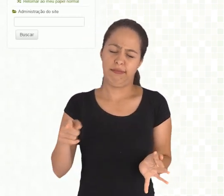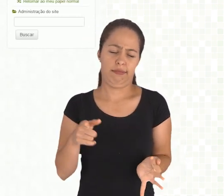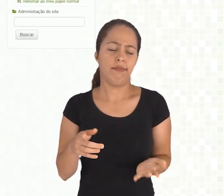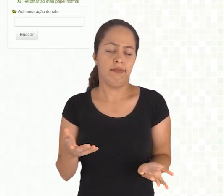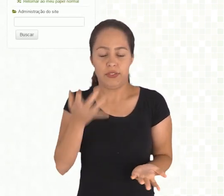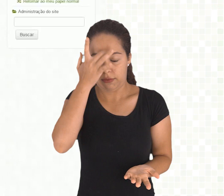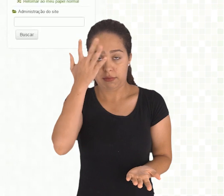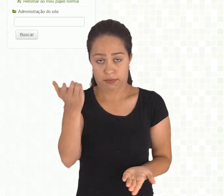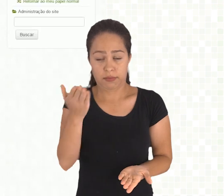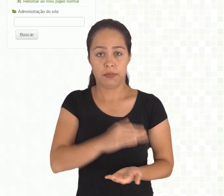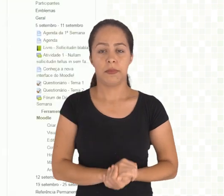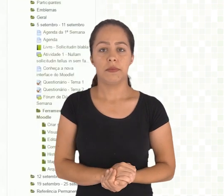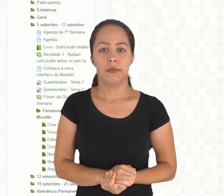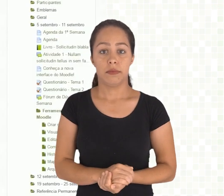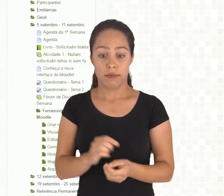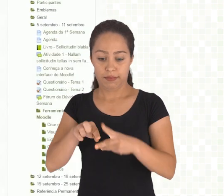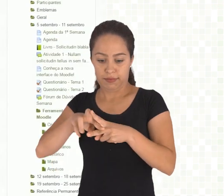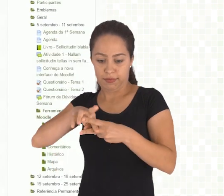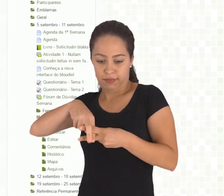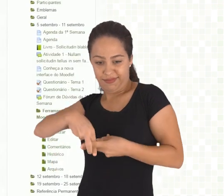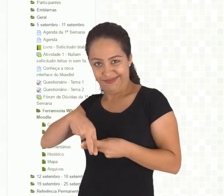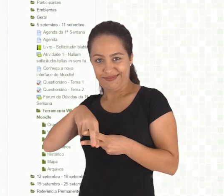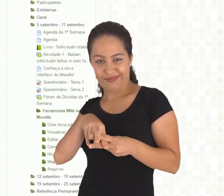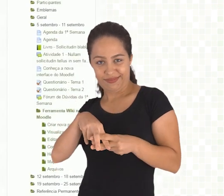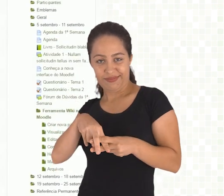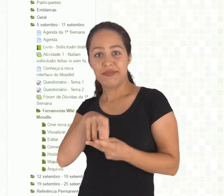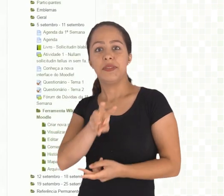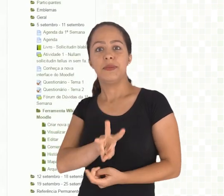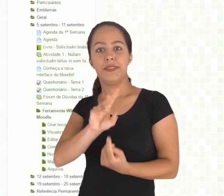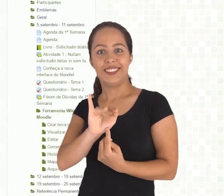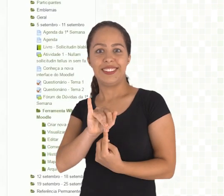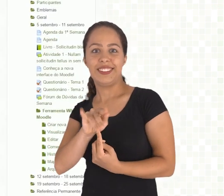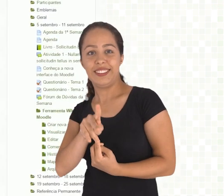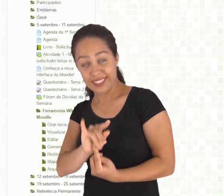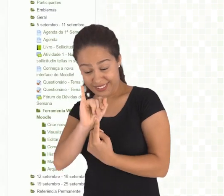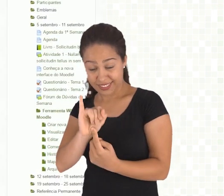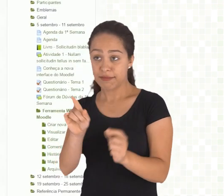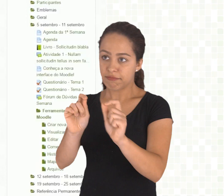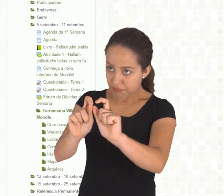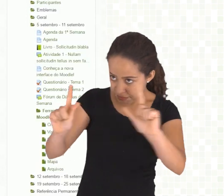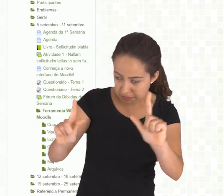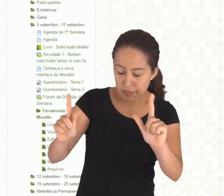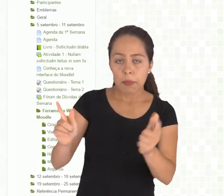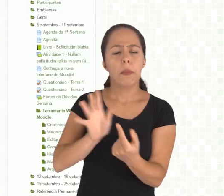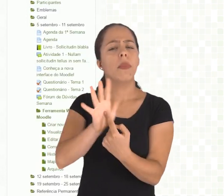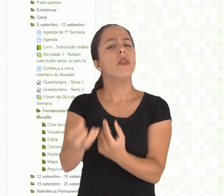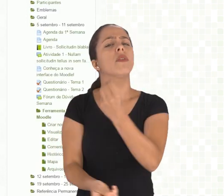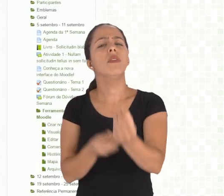vamos entrar aqui na wiki ou entra na wii que a gente tem aqui em cima anunciar o dalvik nessa parte onde